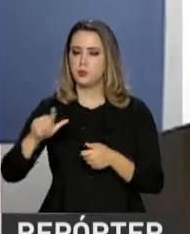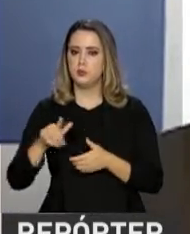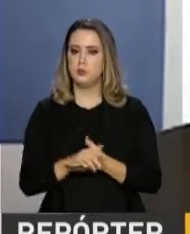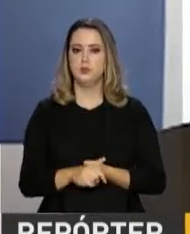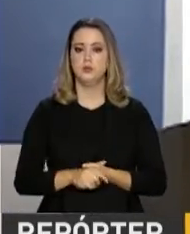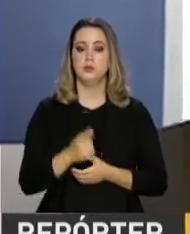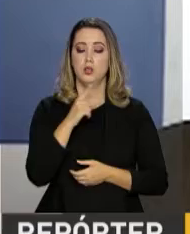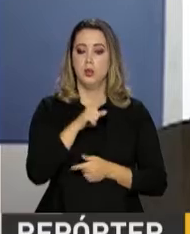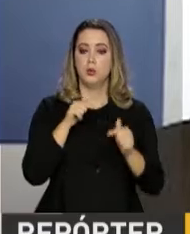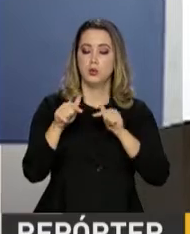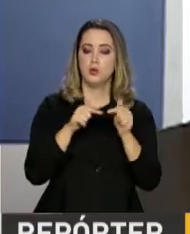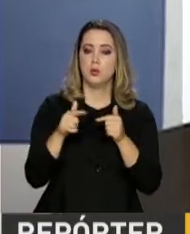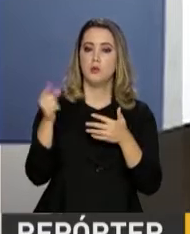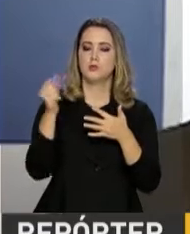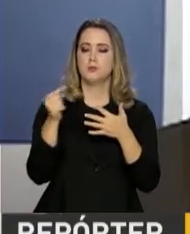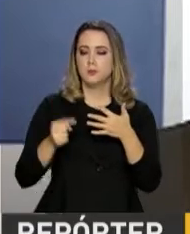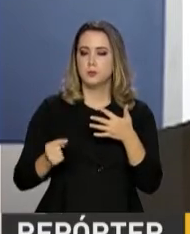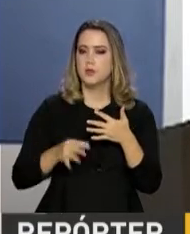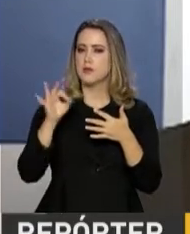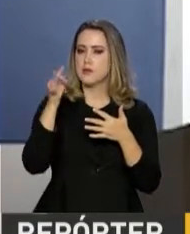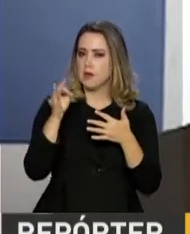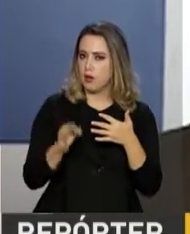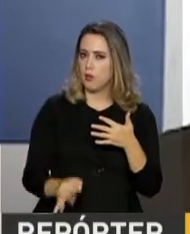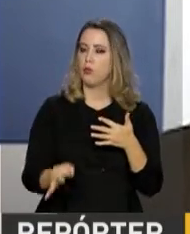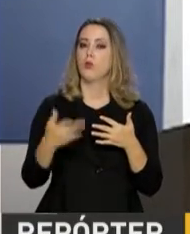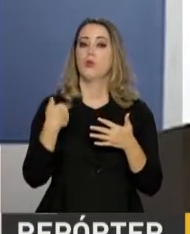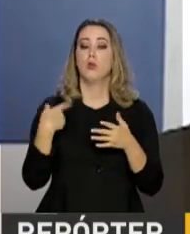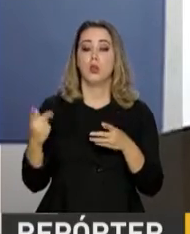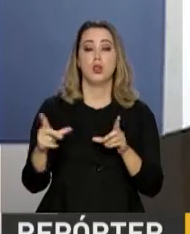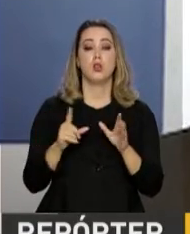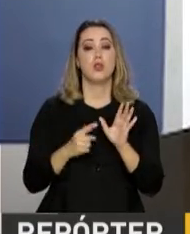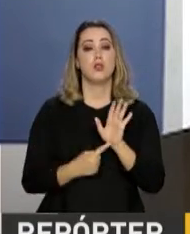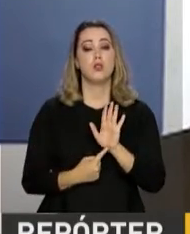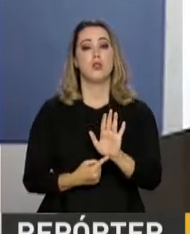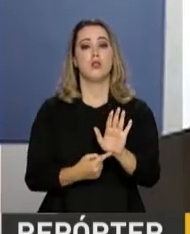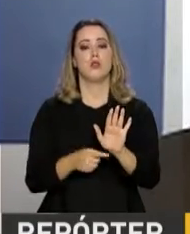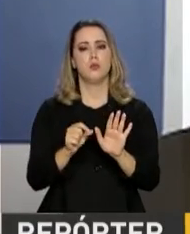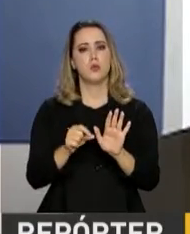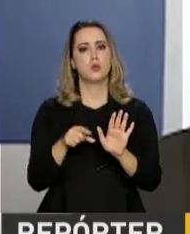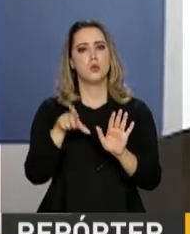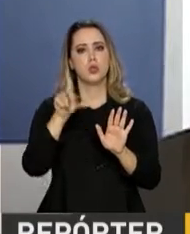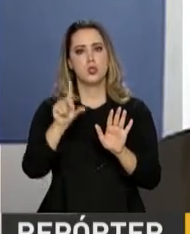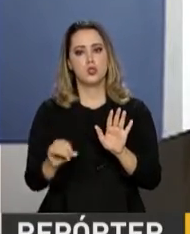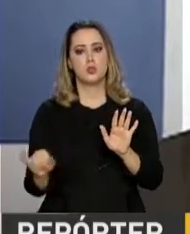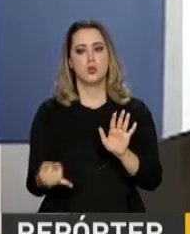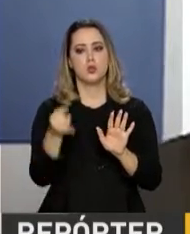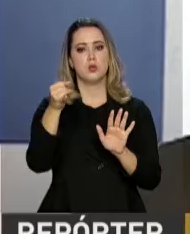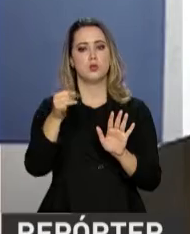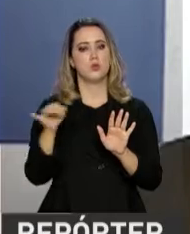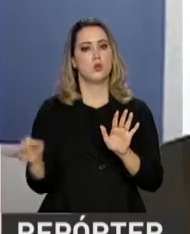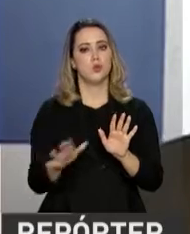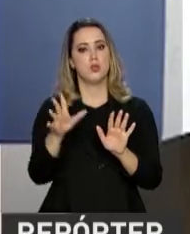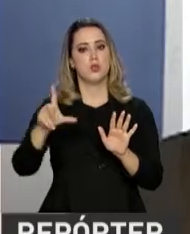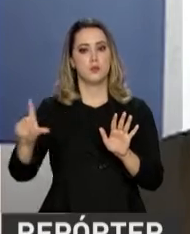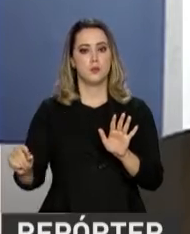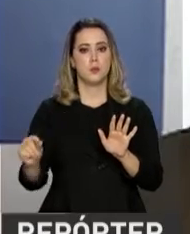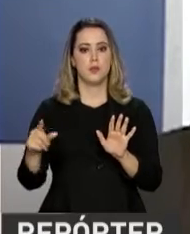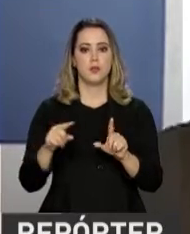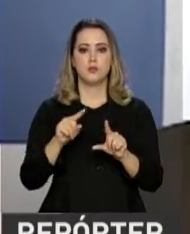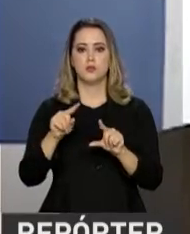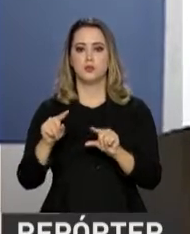acertadas que foram tomadas que resultaram na queda da inflação uma redução na taxa de juros é de uma forma